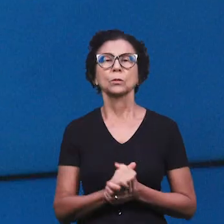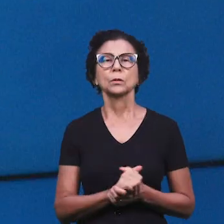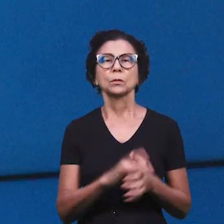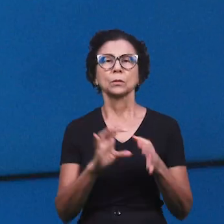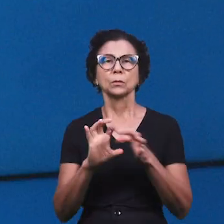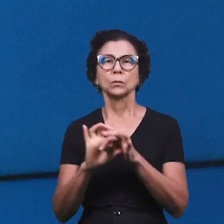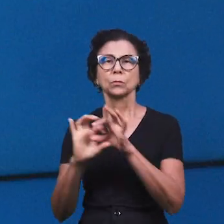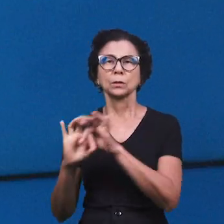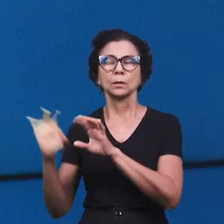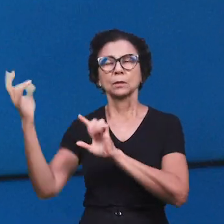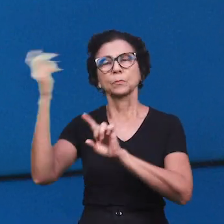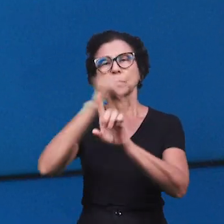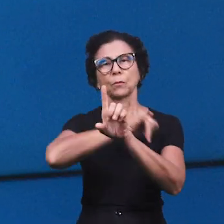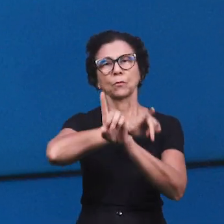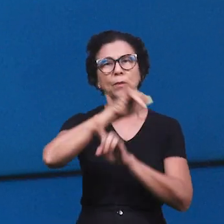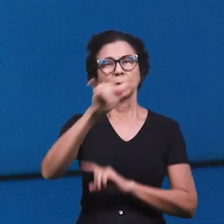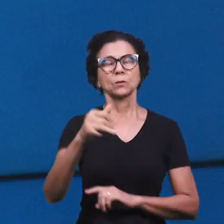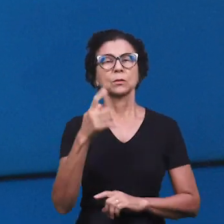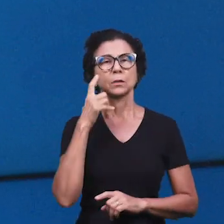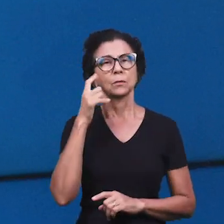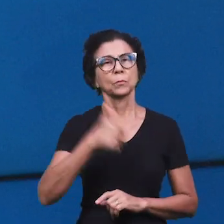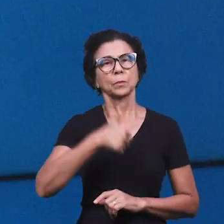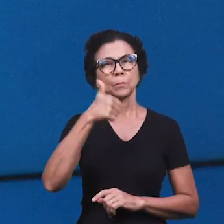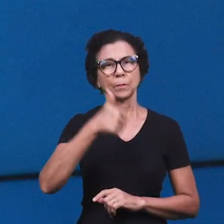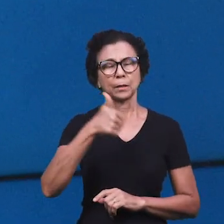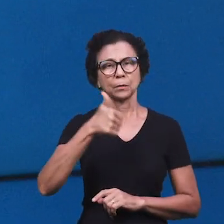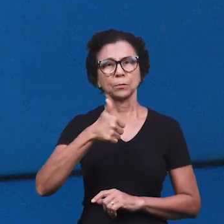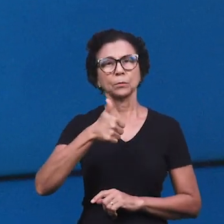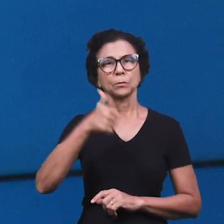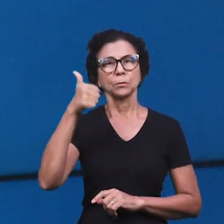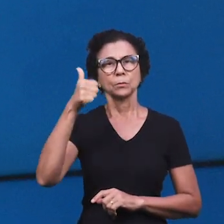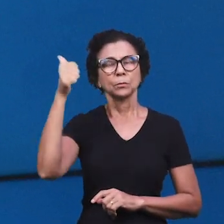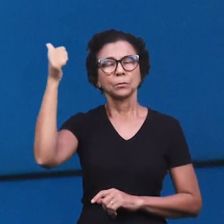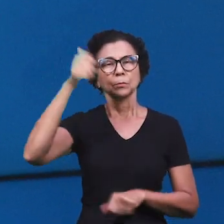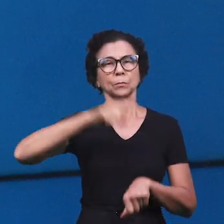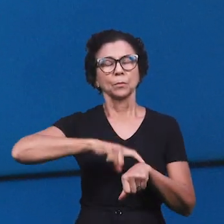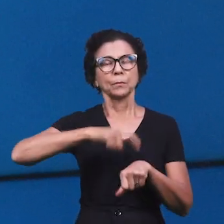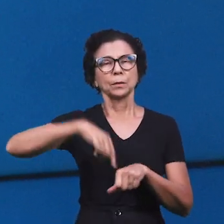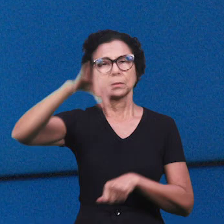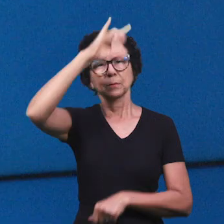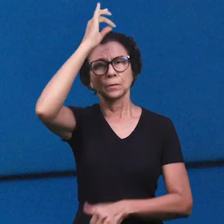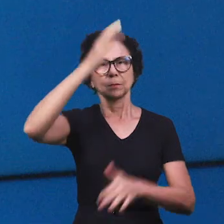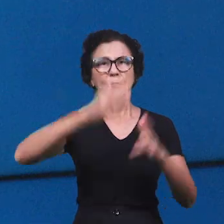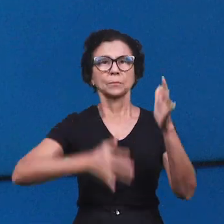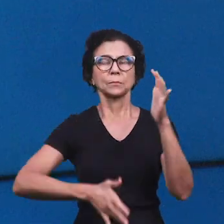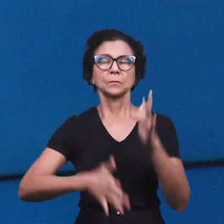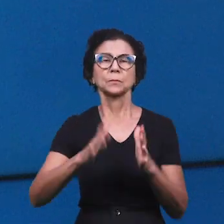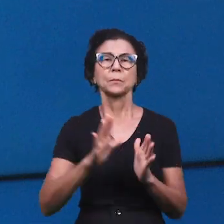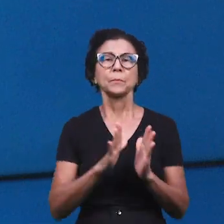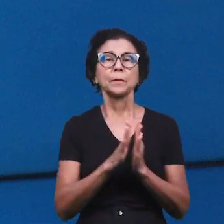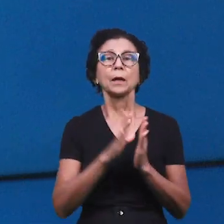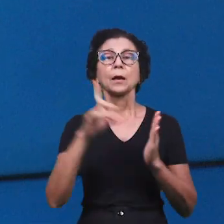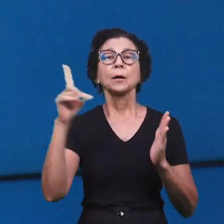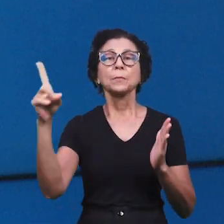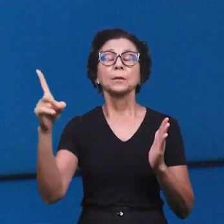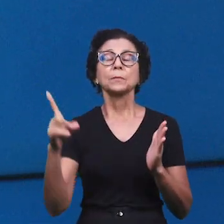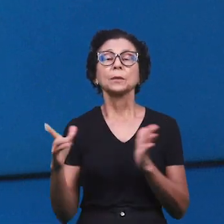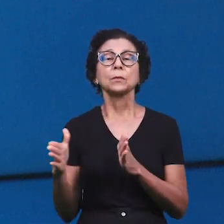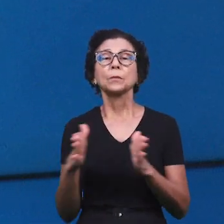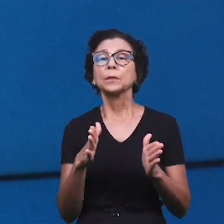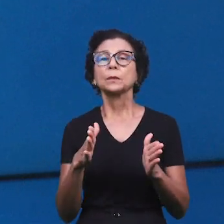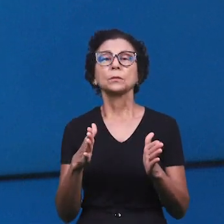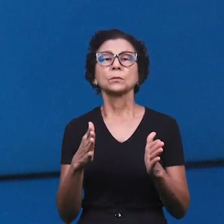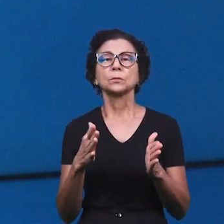o primeiro derramamento do Espírito Santo. Em que momento essa experiência aconteceu e onde estava a palavra? Ela repetiu então a